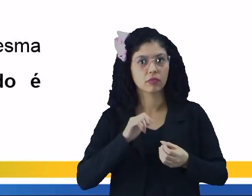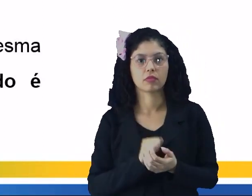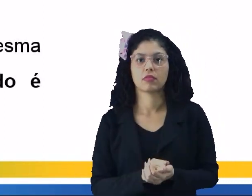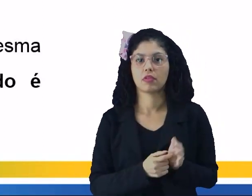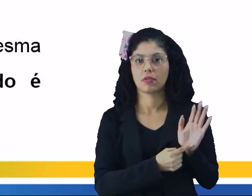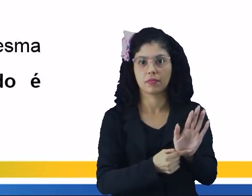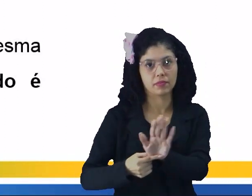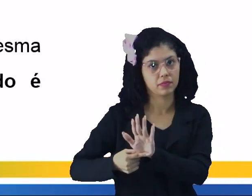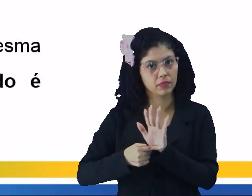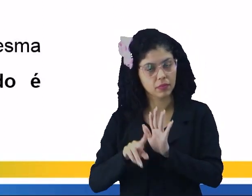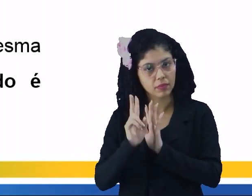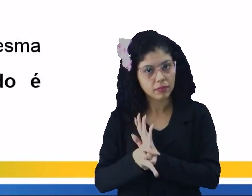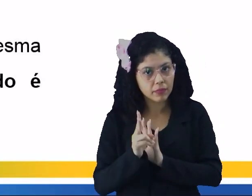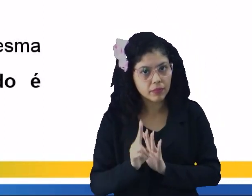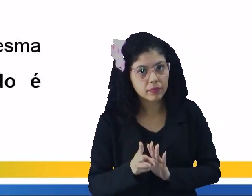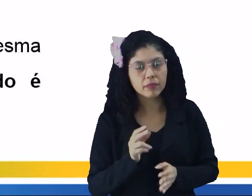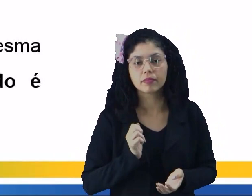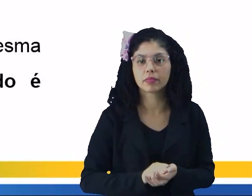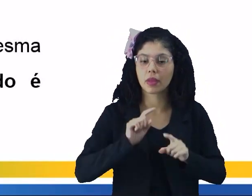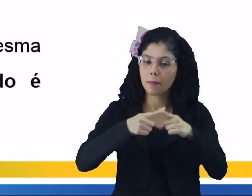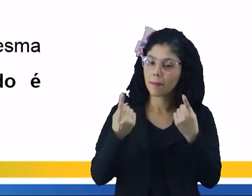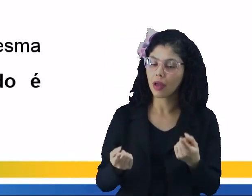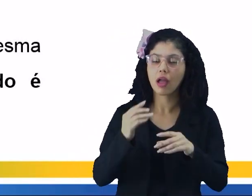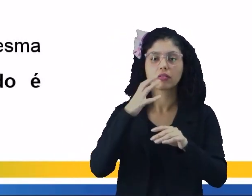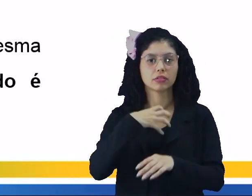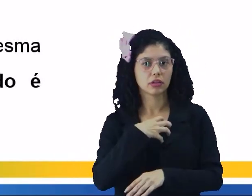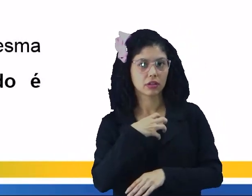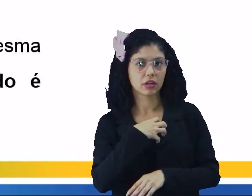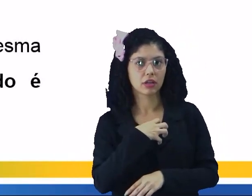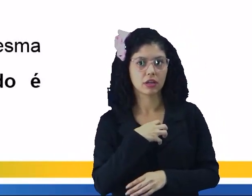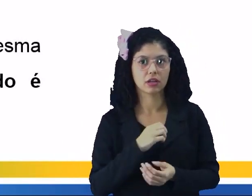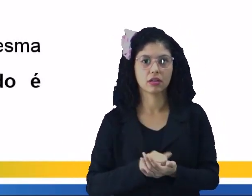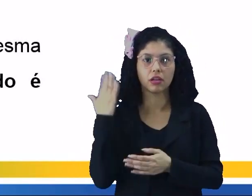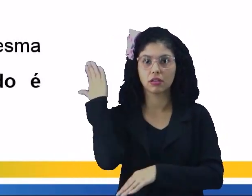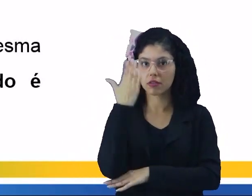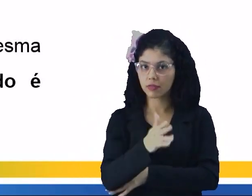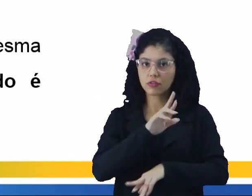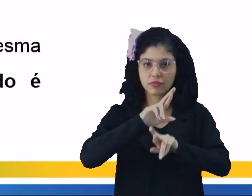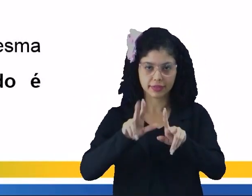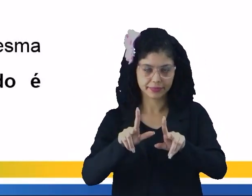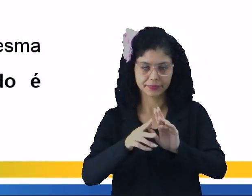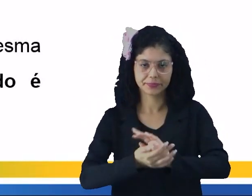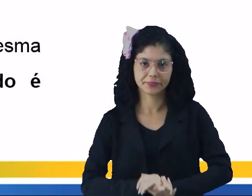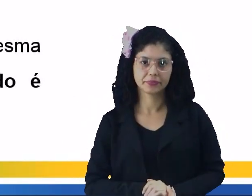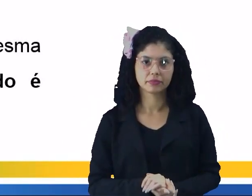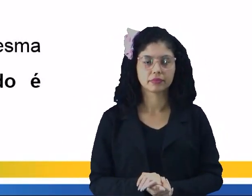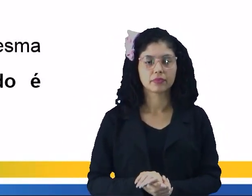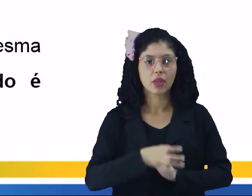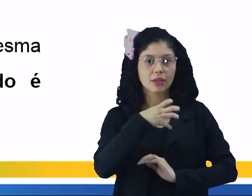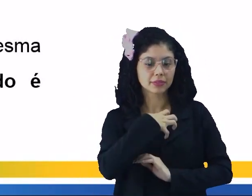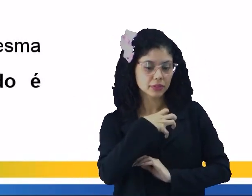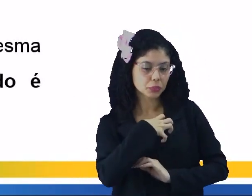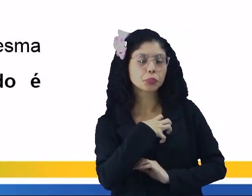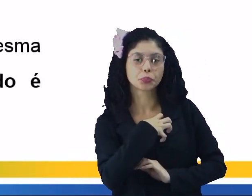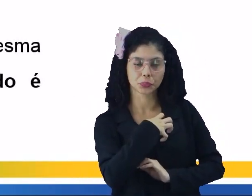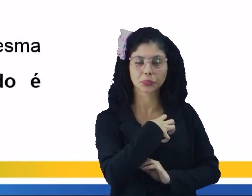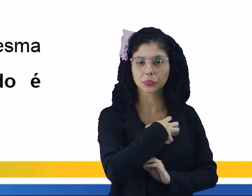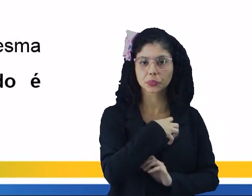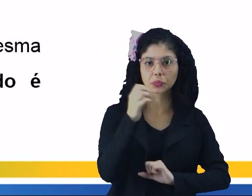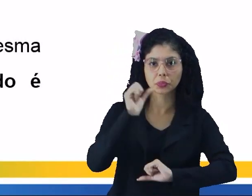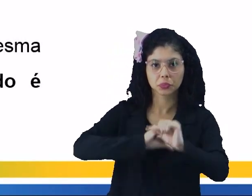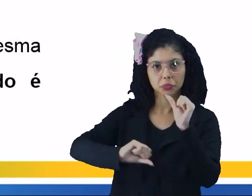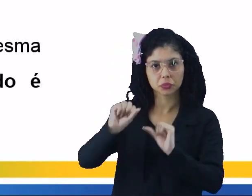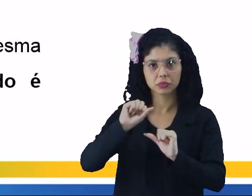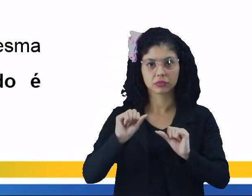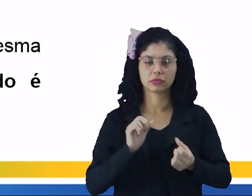vão apresentar a mesma intensidade, porém com sentido, a direção diferente. E o sentido é